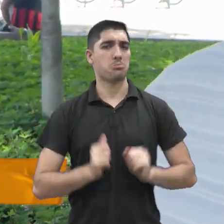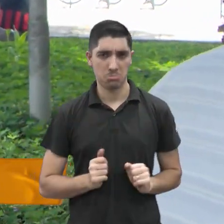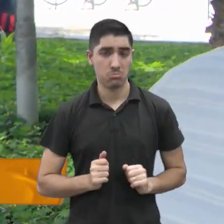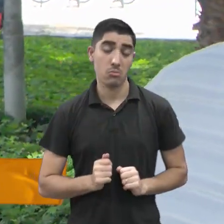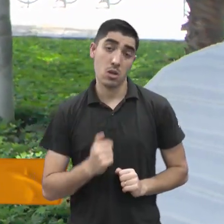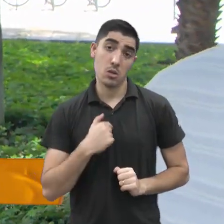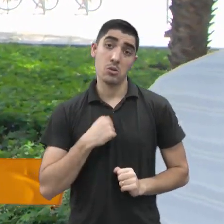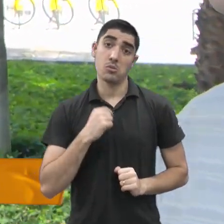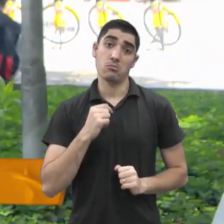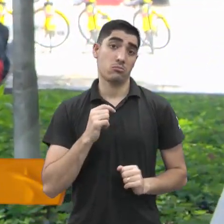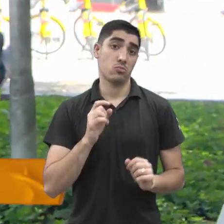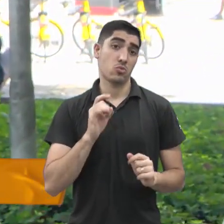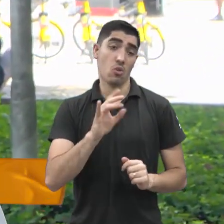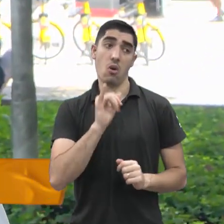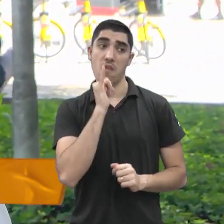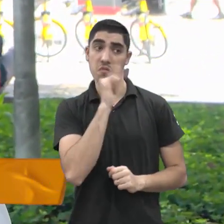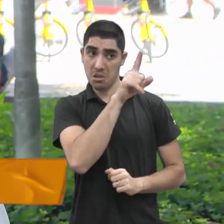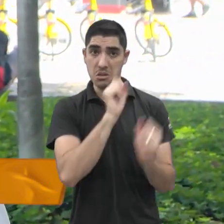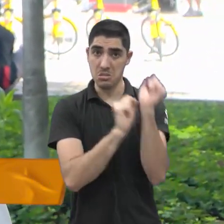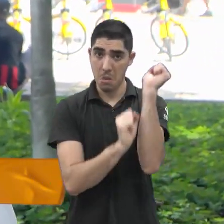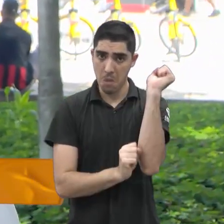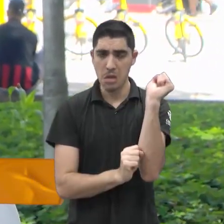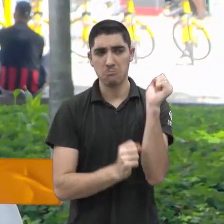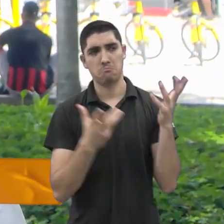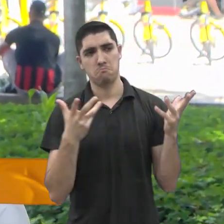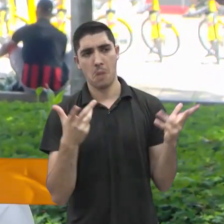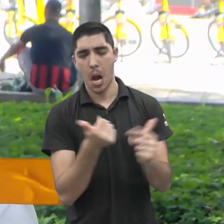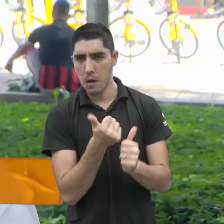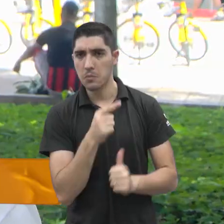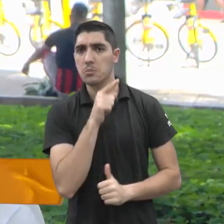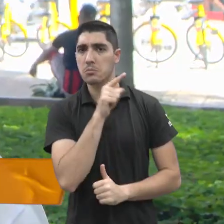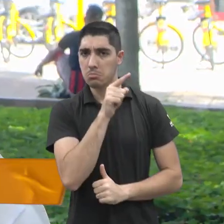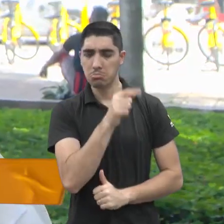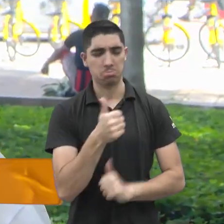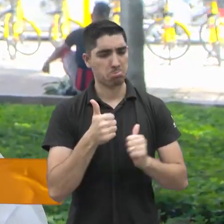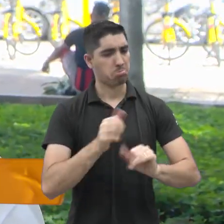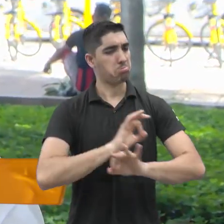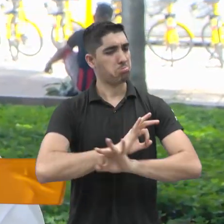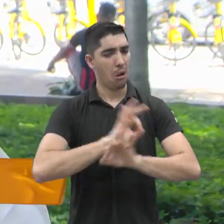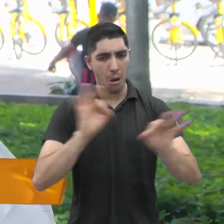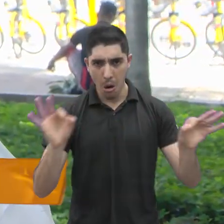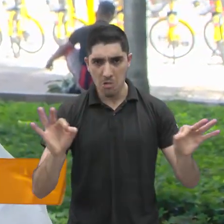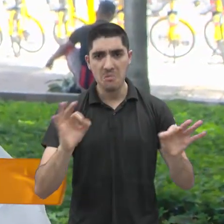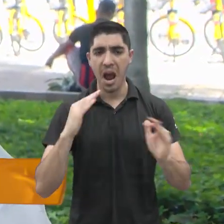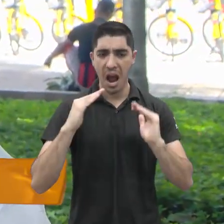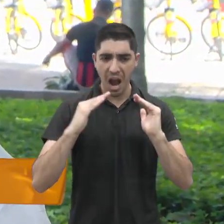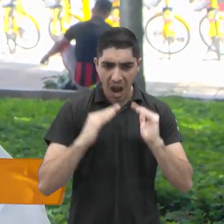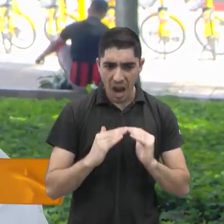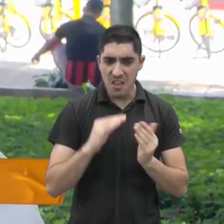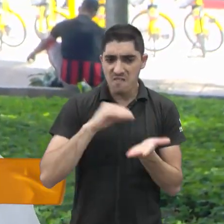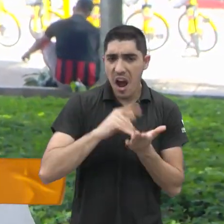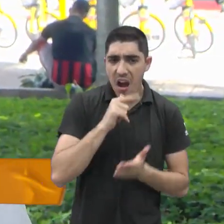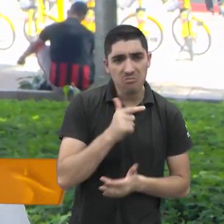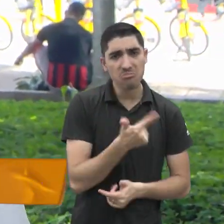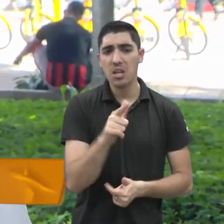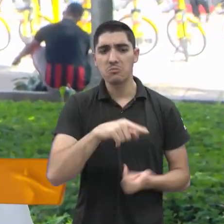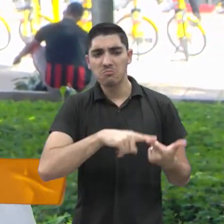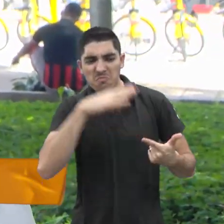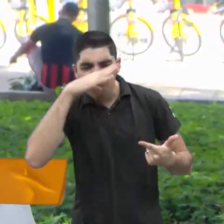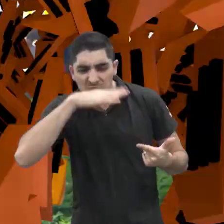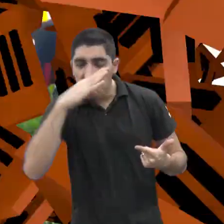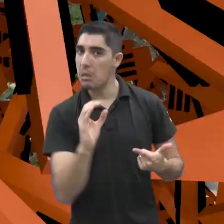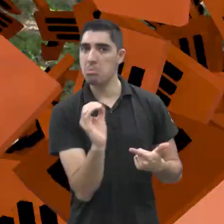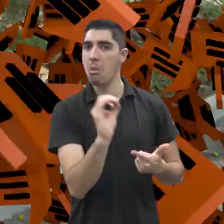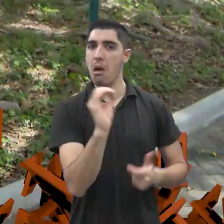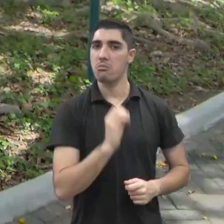poderia elogiar a Sabesp, porque é nota 10, não falta água, a água não tem cheiro, não